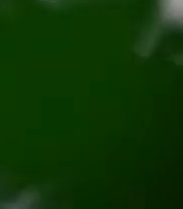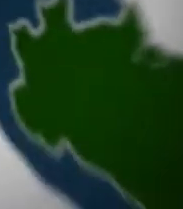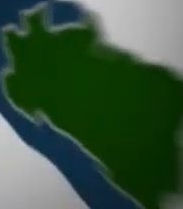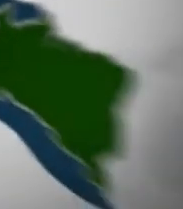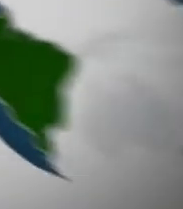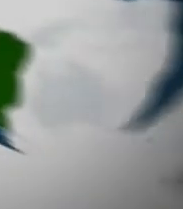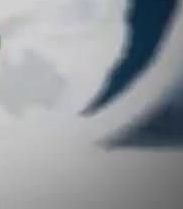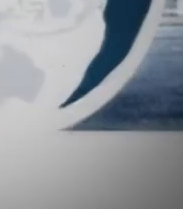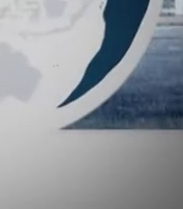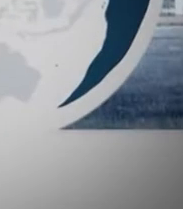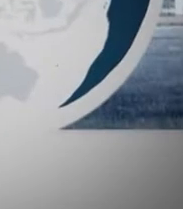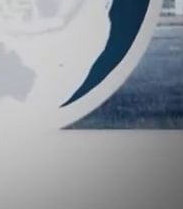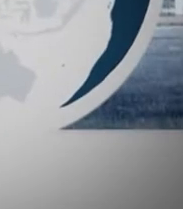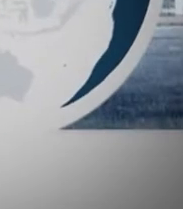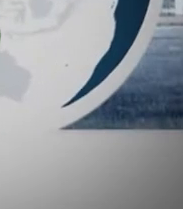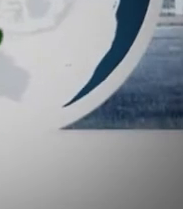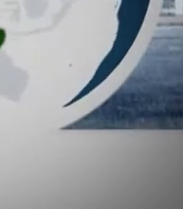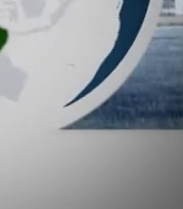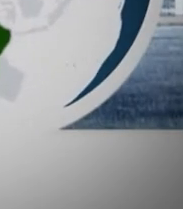o